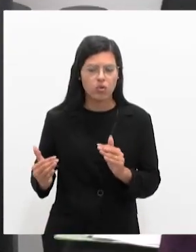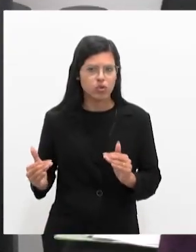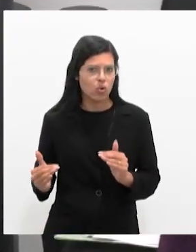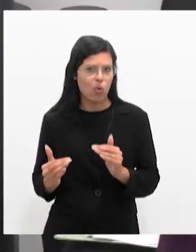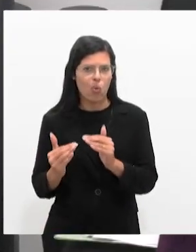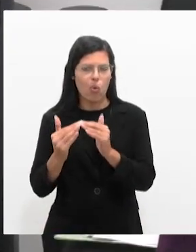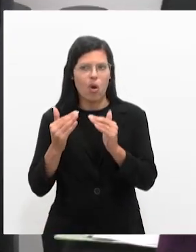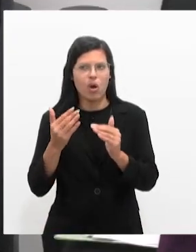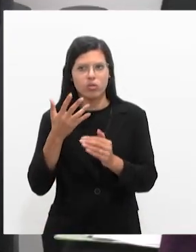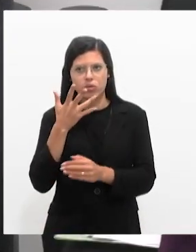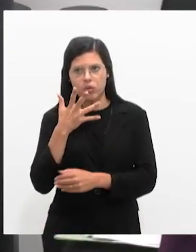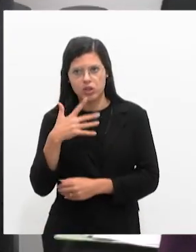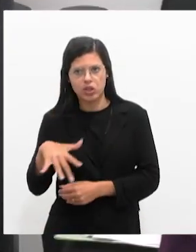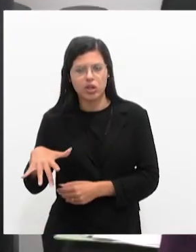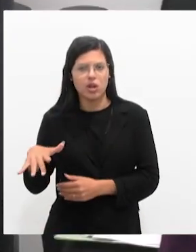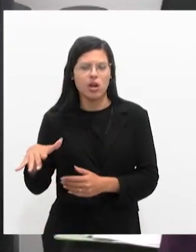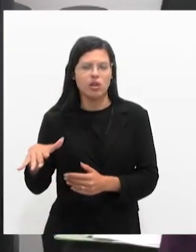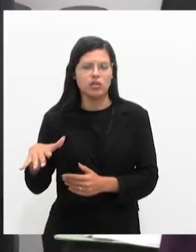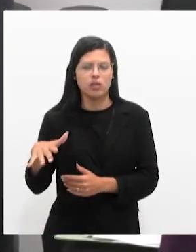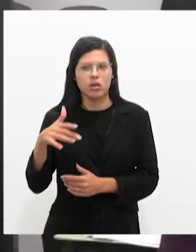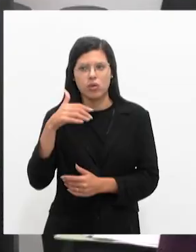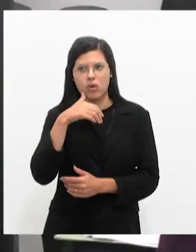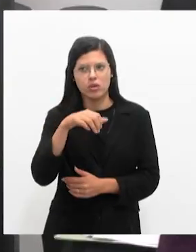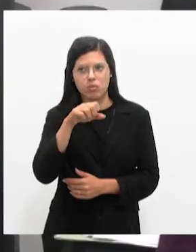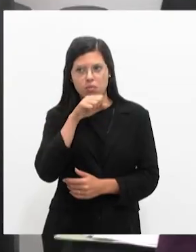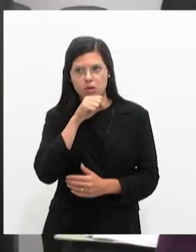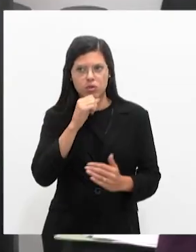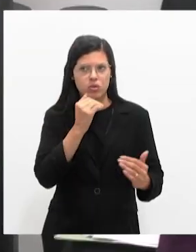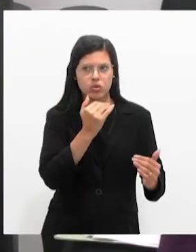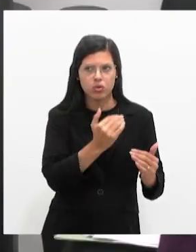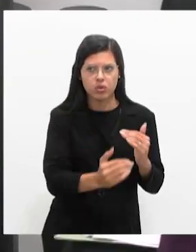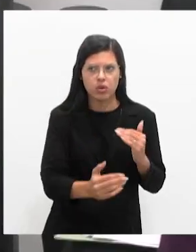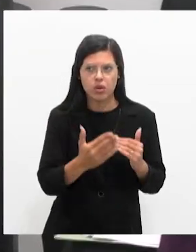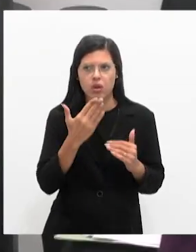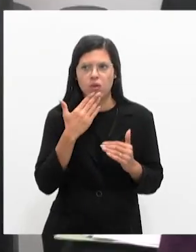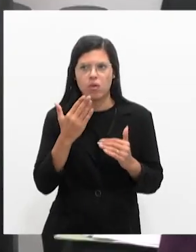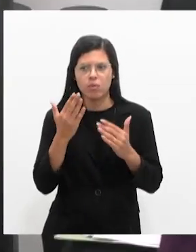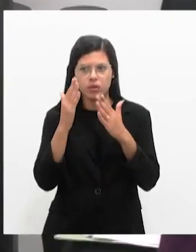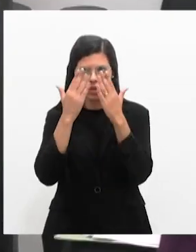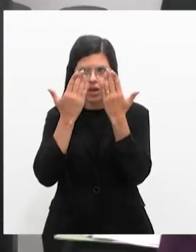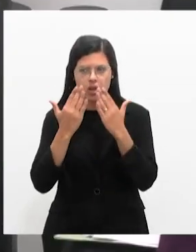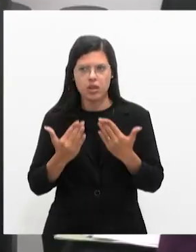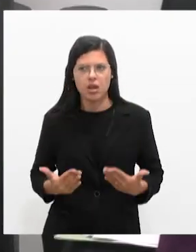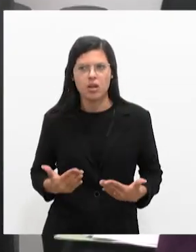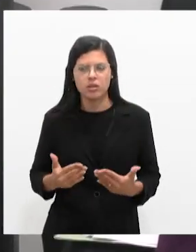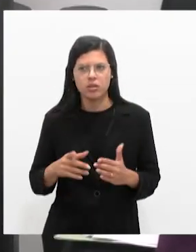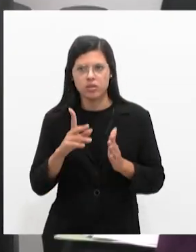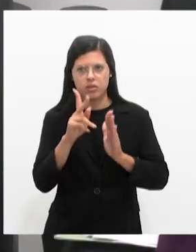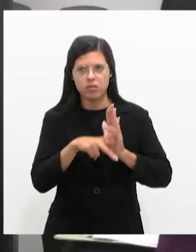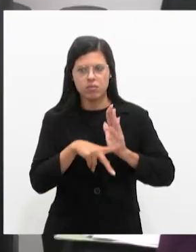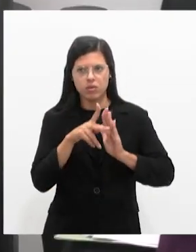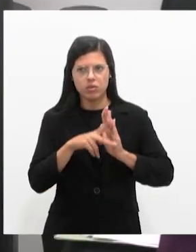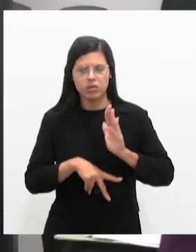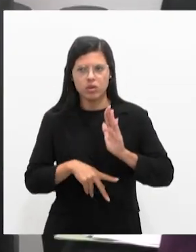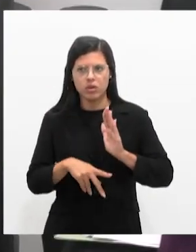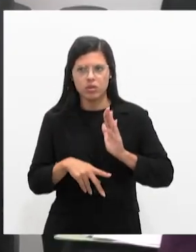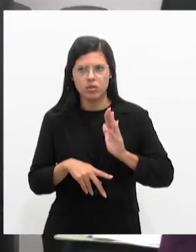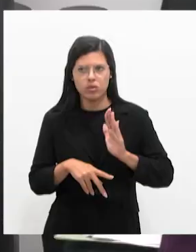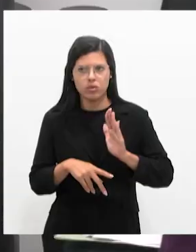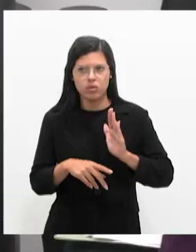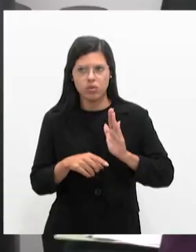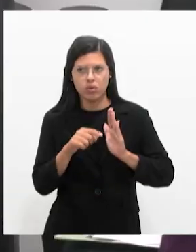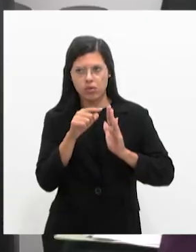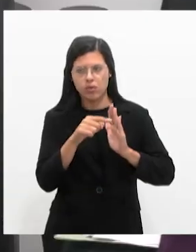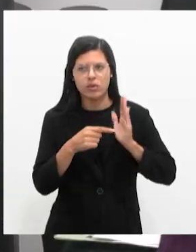criar essa narrativa, eu vou pedir vista nesse projeto e a gente vai analisar. Quando o senhor apresentar o do